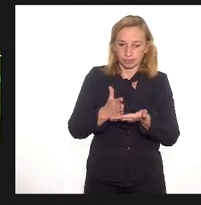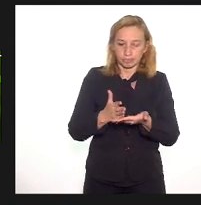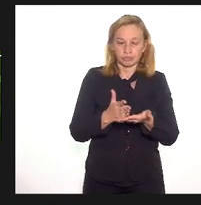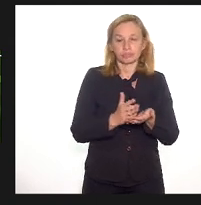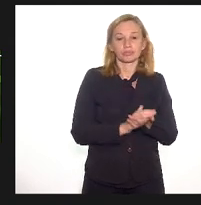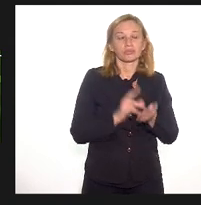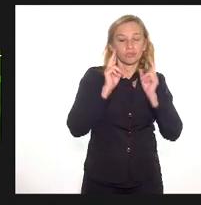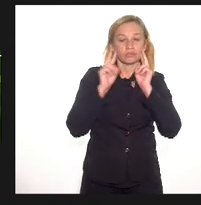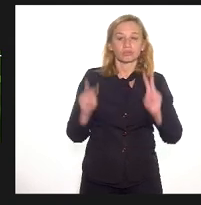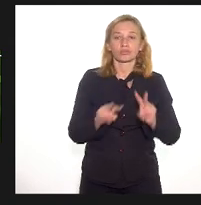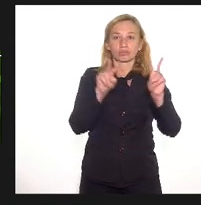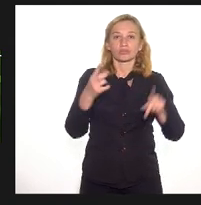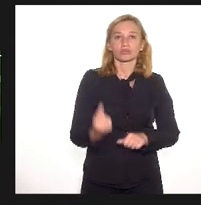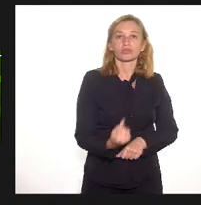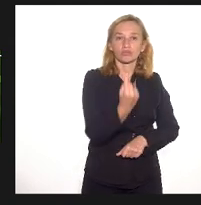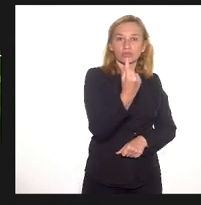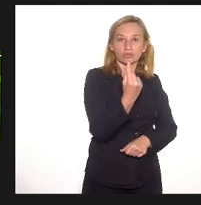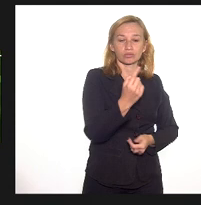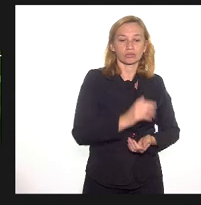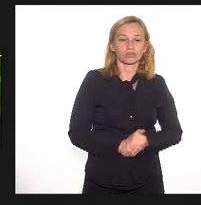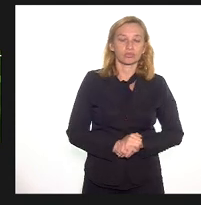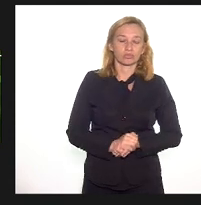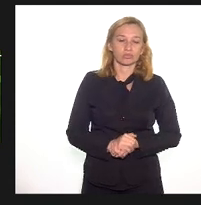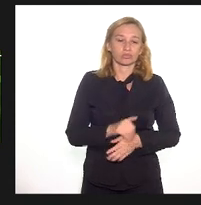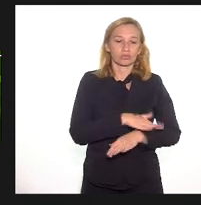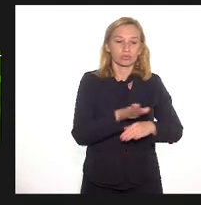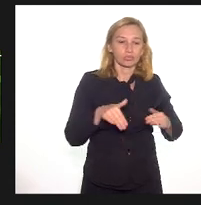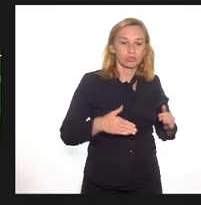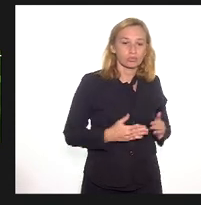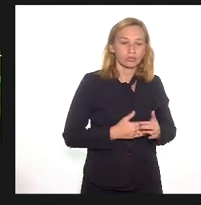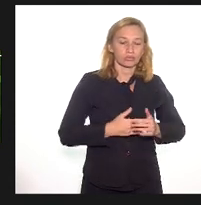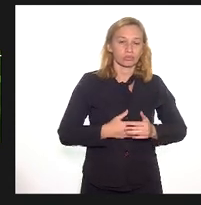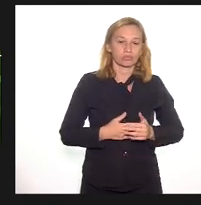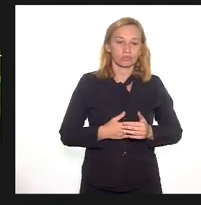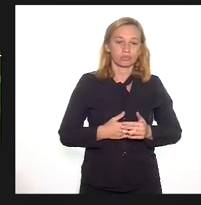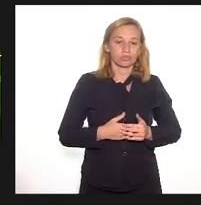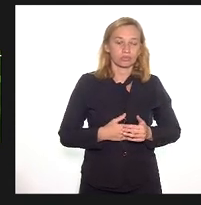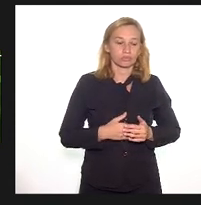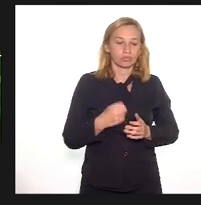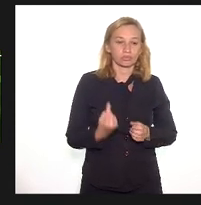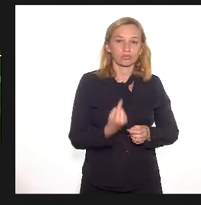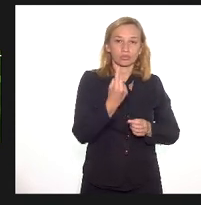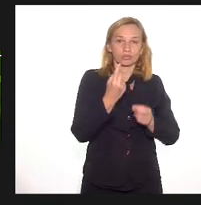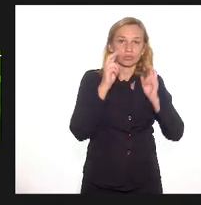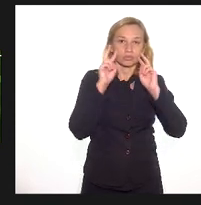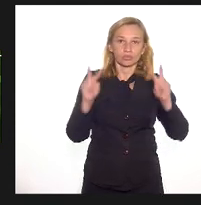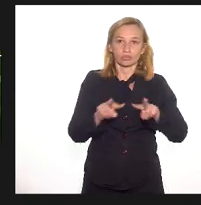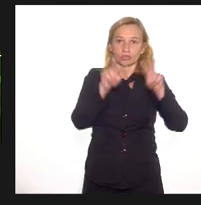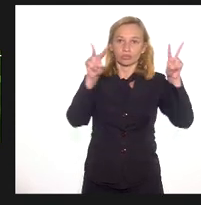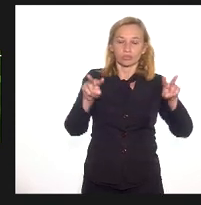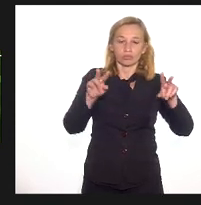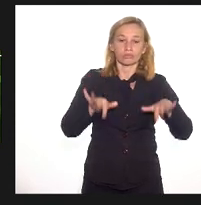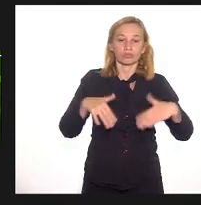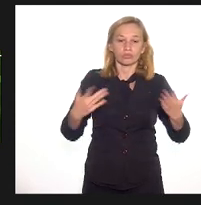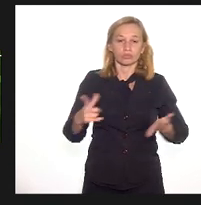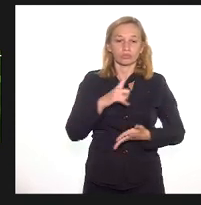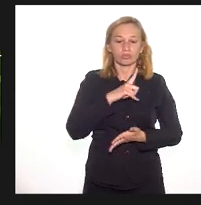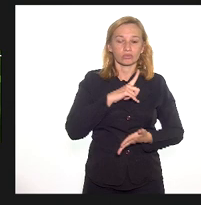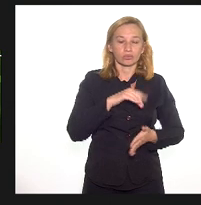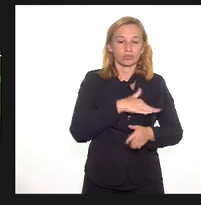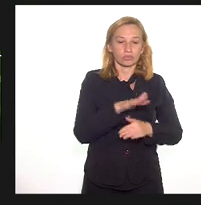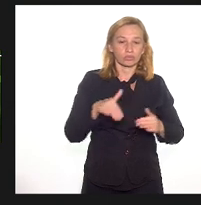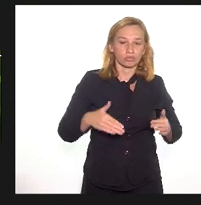um arquivo onde ele tem todas as derivações numa única visão, né? Então, quando ele tem todas